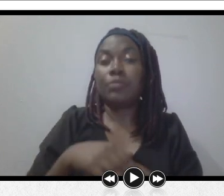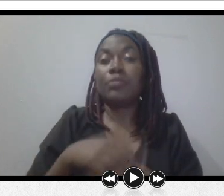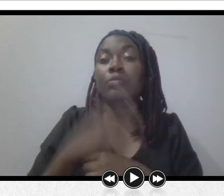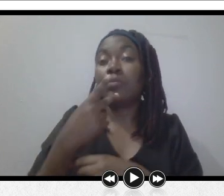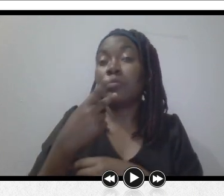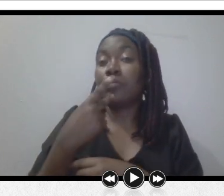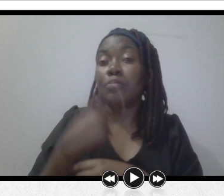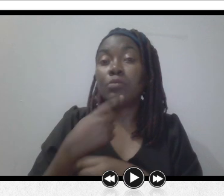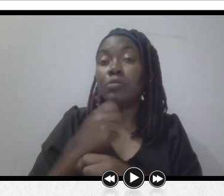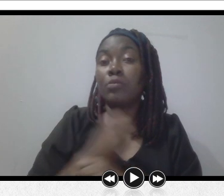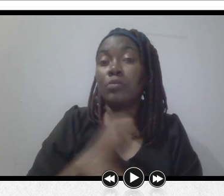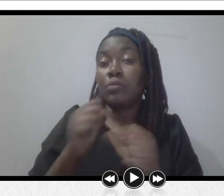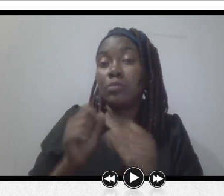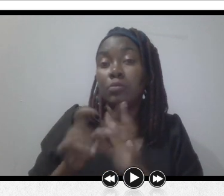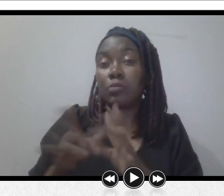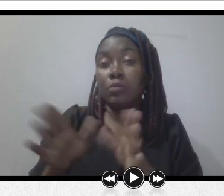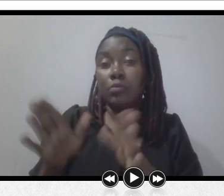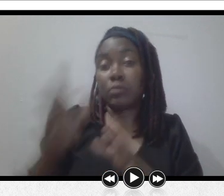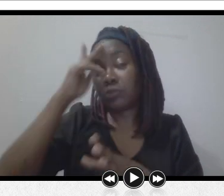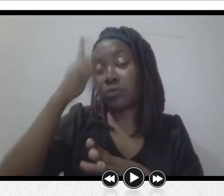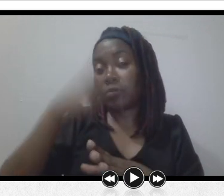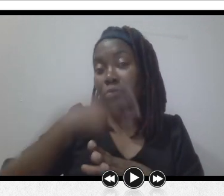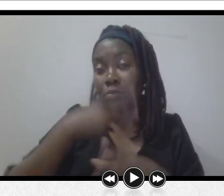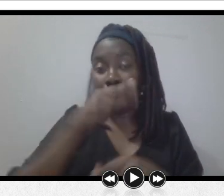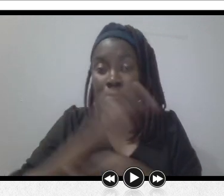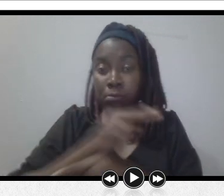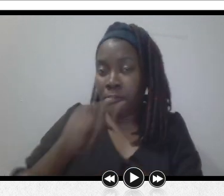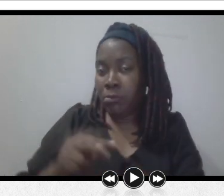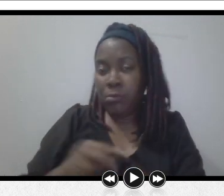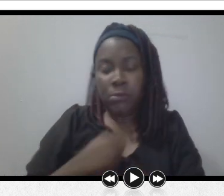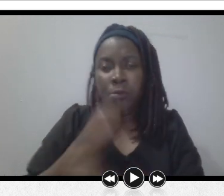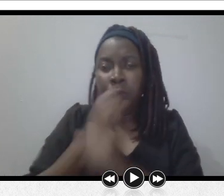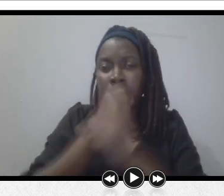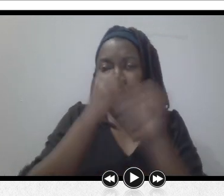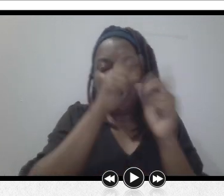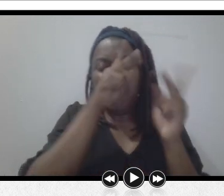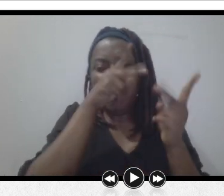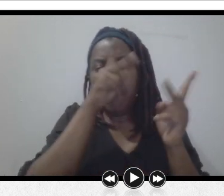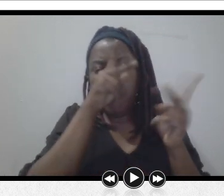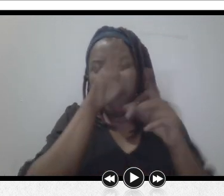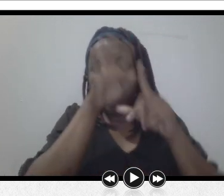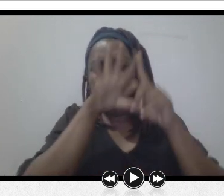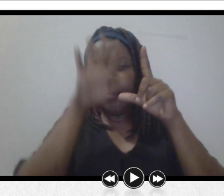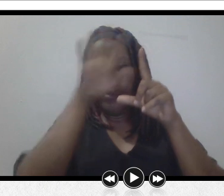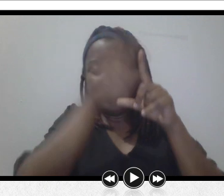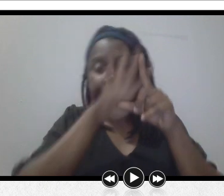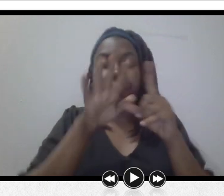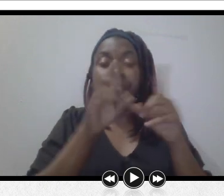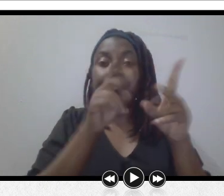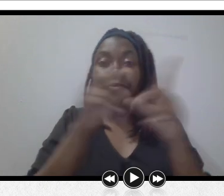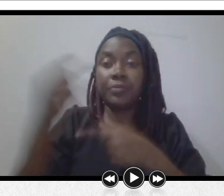para deixar que o mercado se autorregule, não dá para deixar, né, a própria vontade dos mercados,